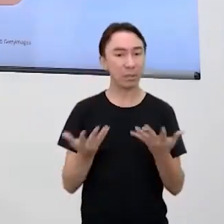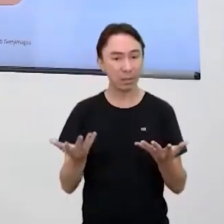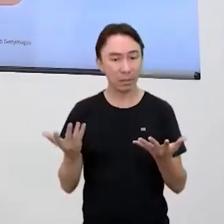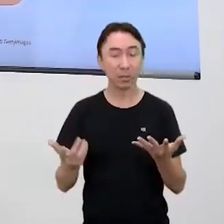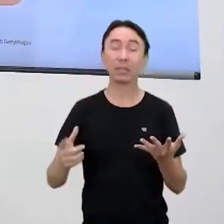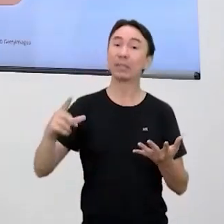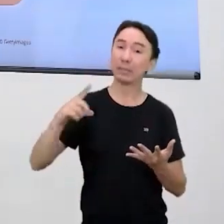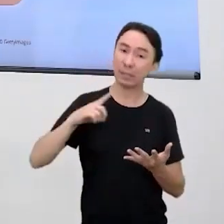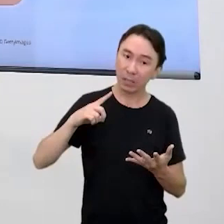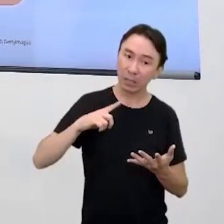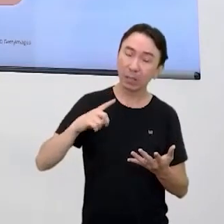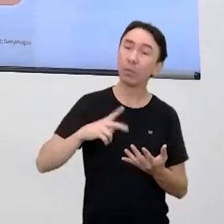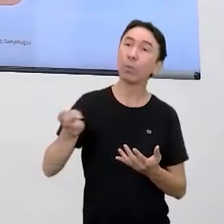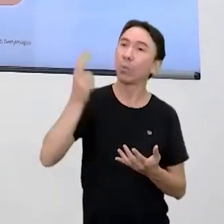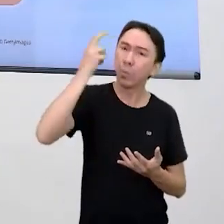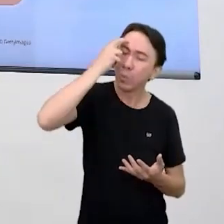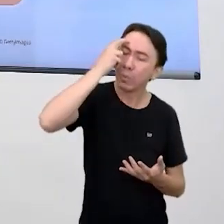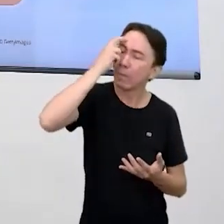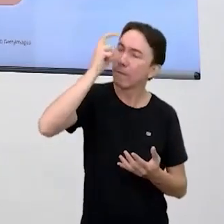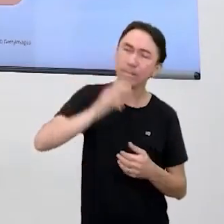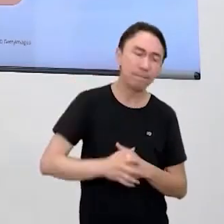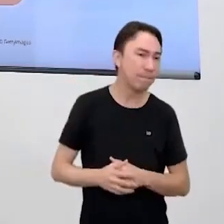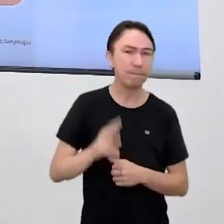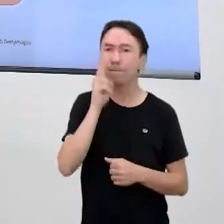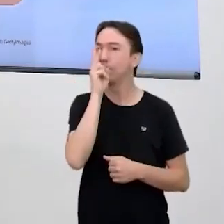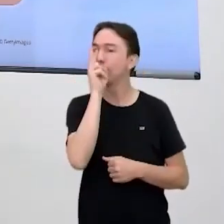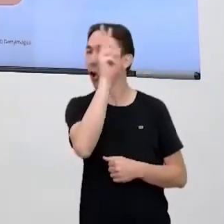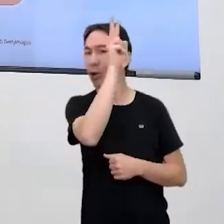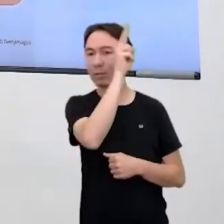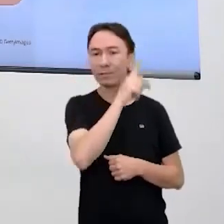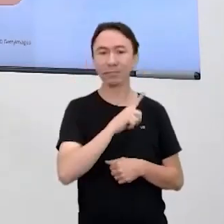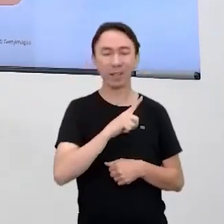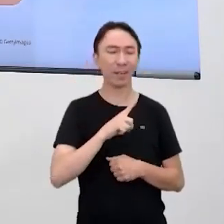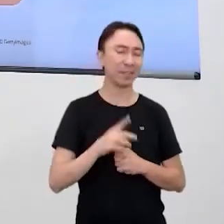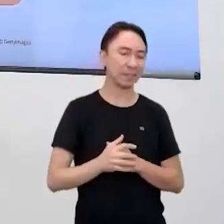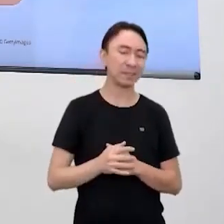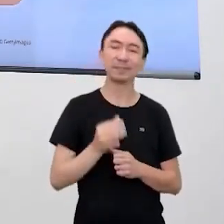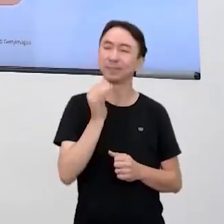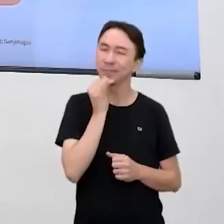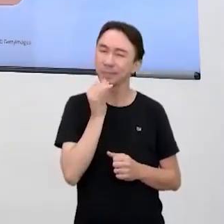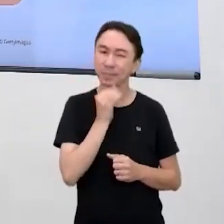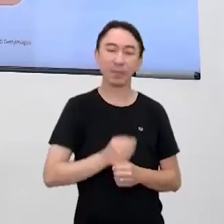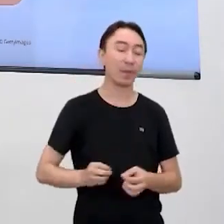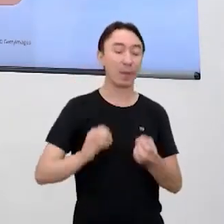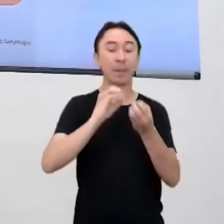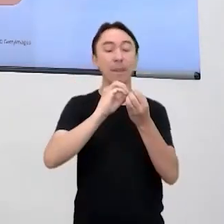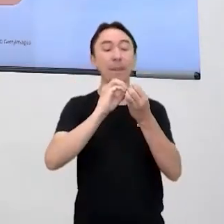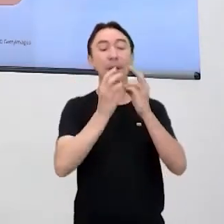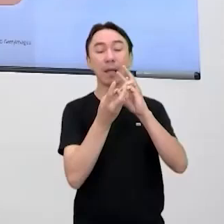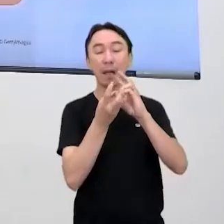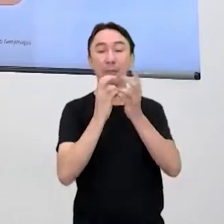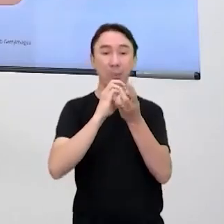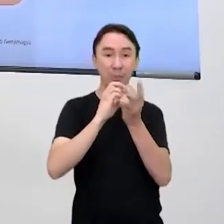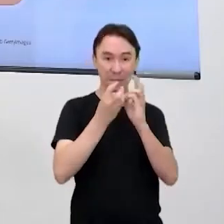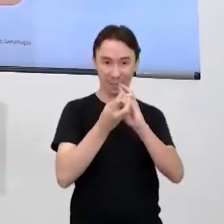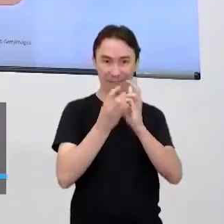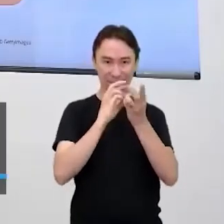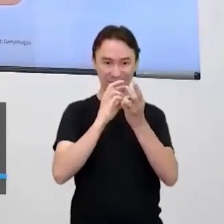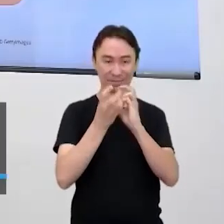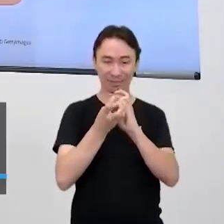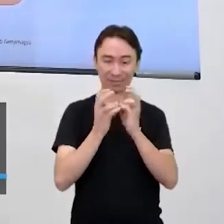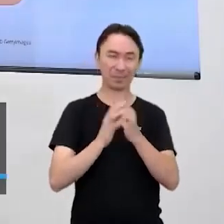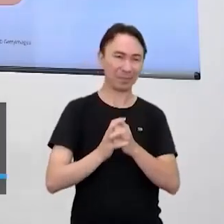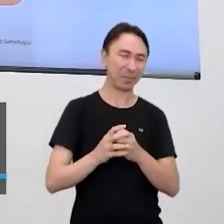aspectos culturais que esse tema traz. Porque quando a gente fala de capoeira, por exemplo, que dentre as